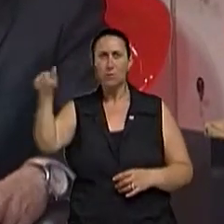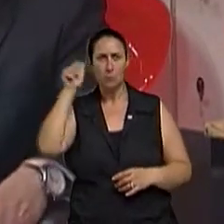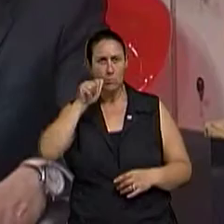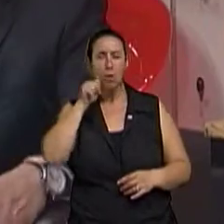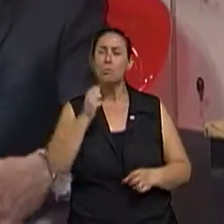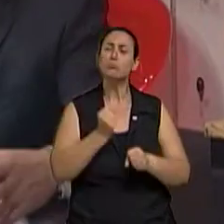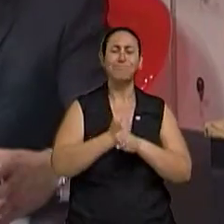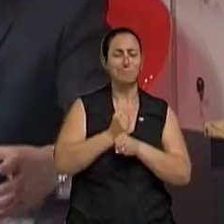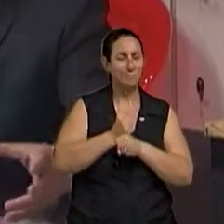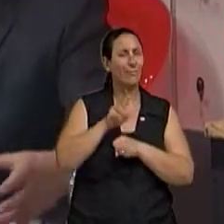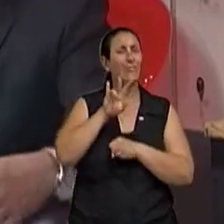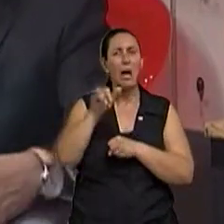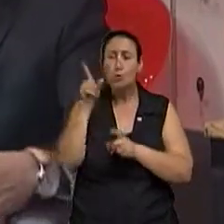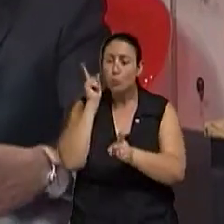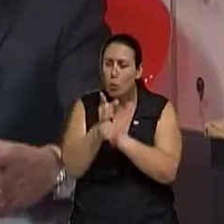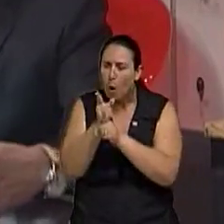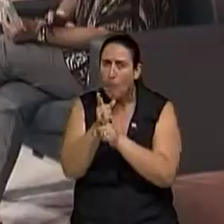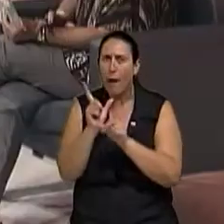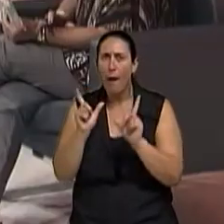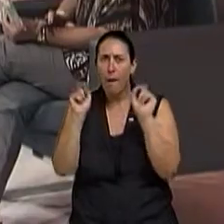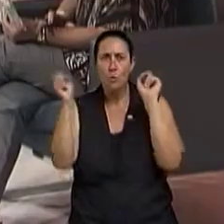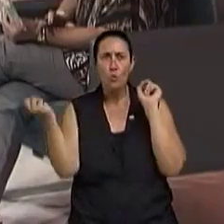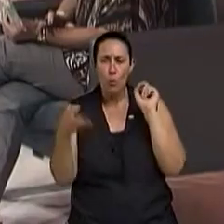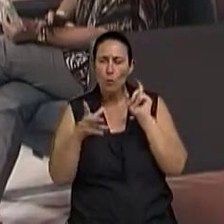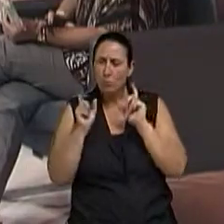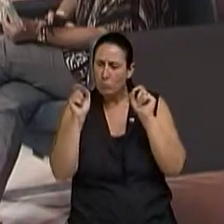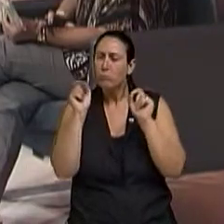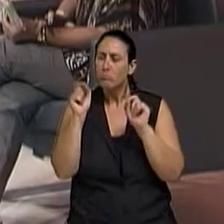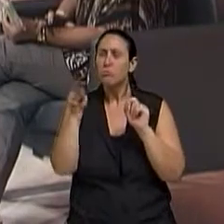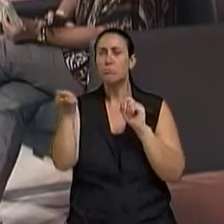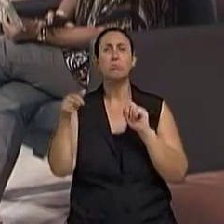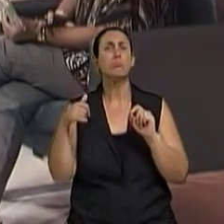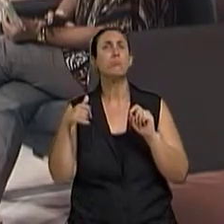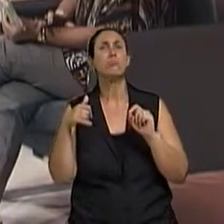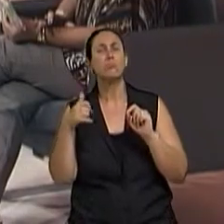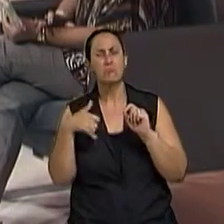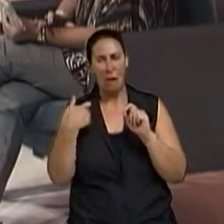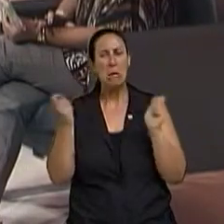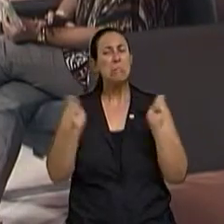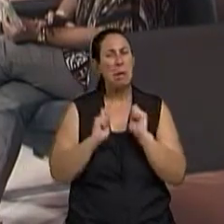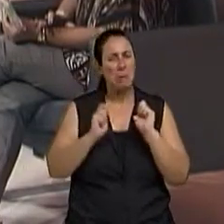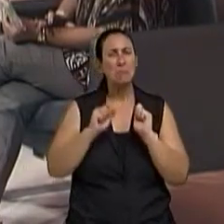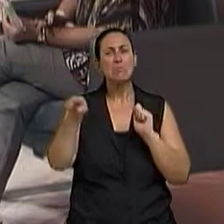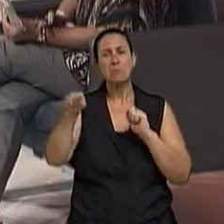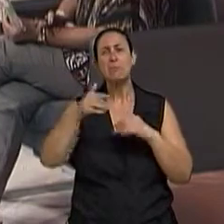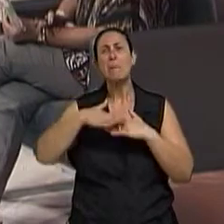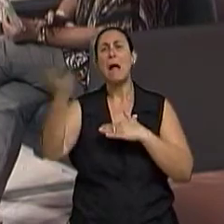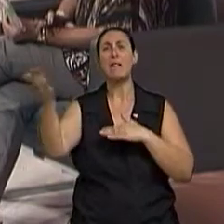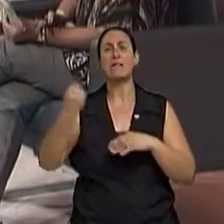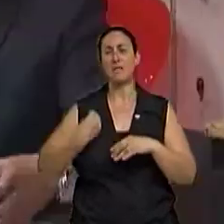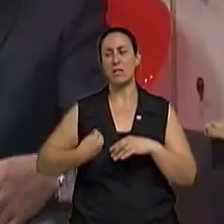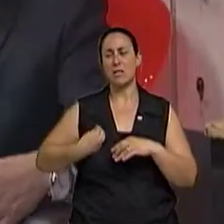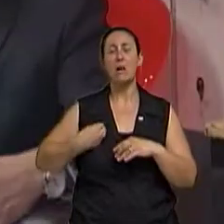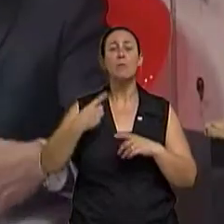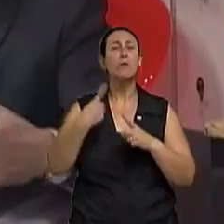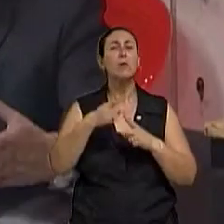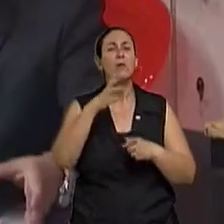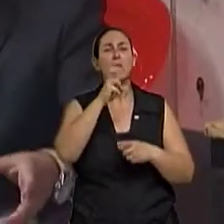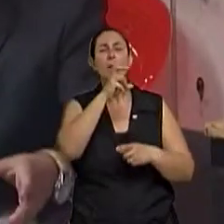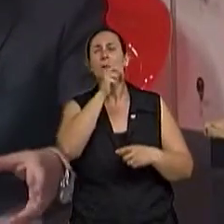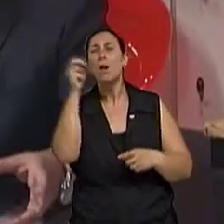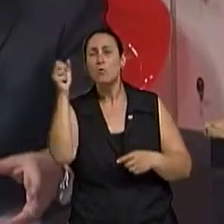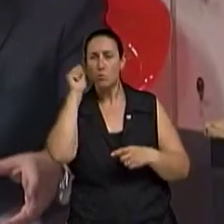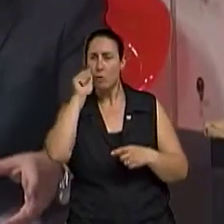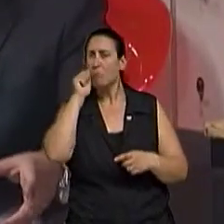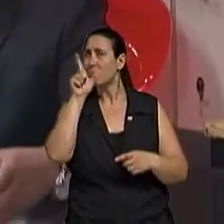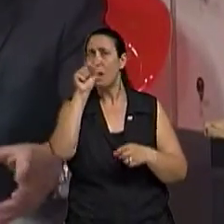muitos anos. Se nós multiplicarmos isso a um universo de 5 a 10 anos, são mais ou menos entre 200 a 500 mil novas mulheres que vão estar